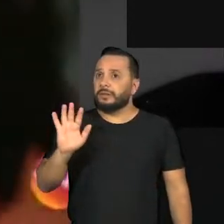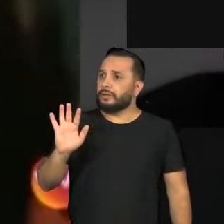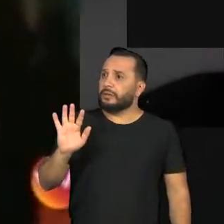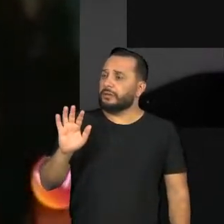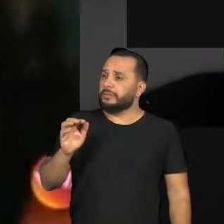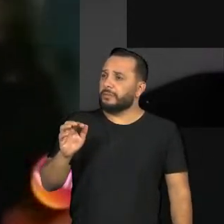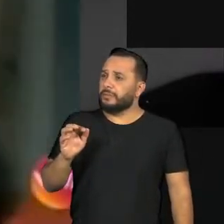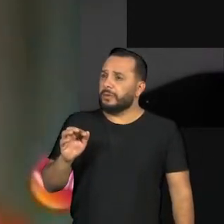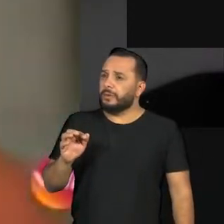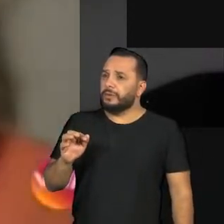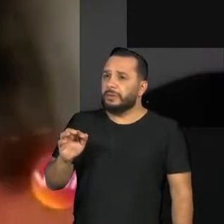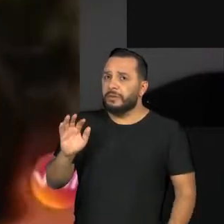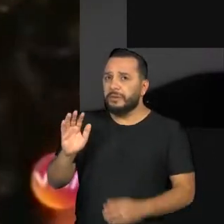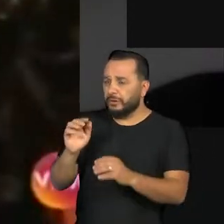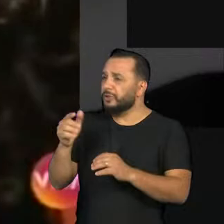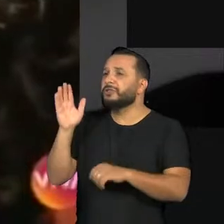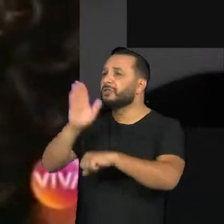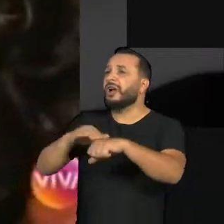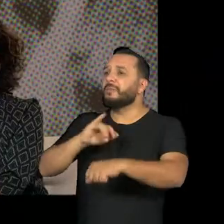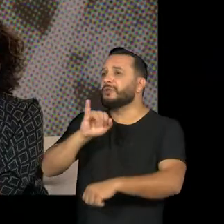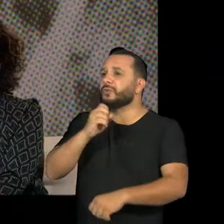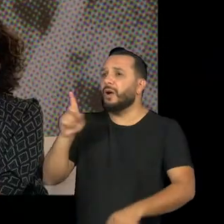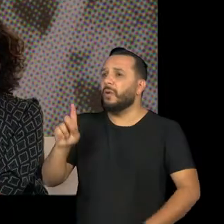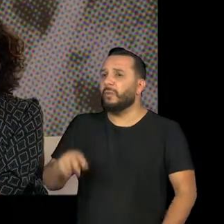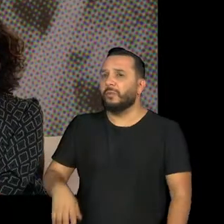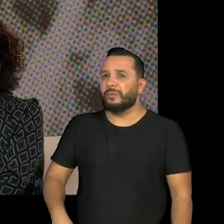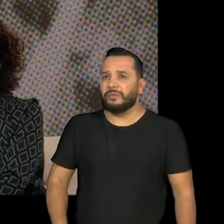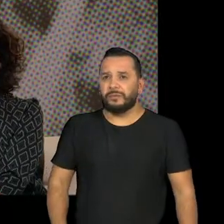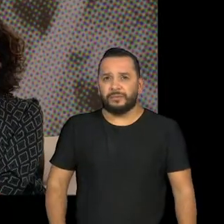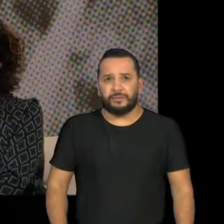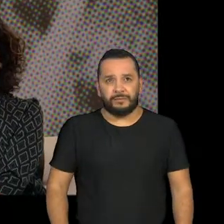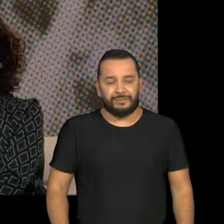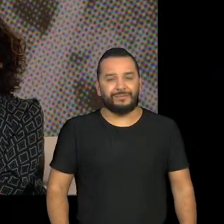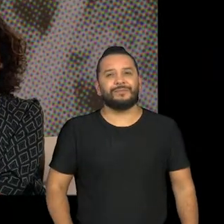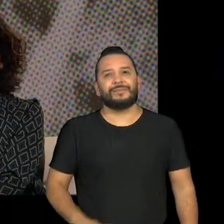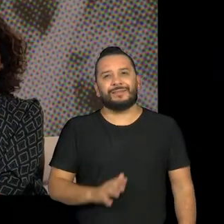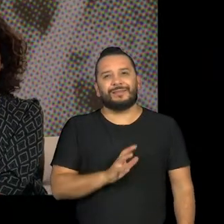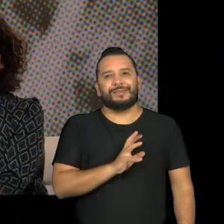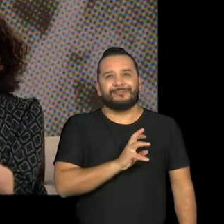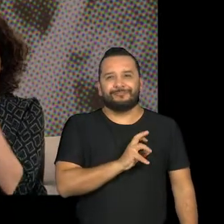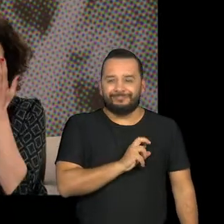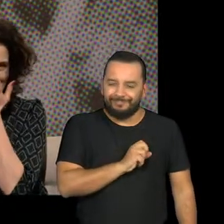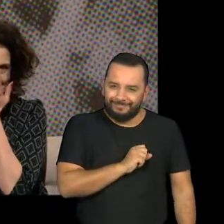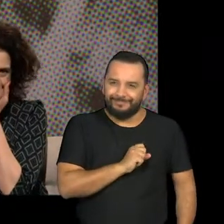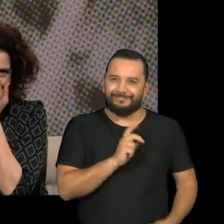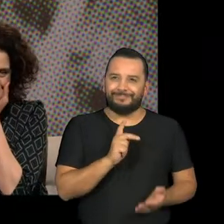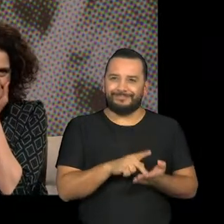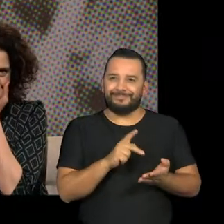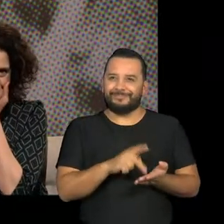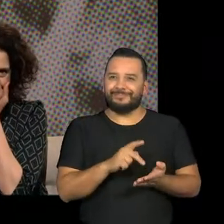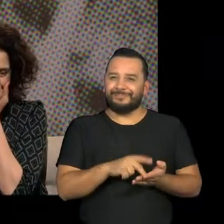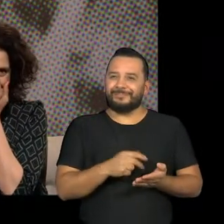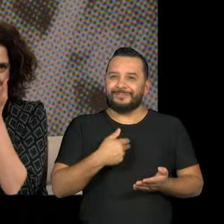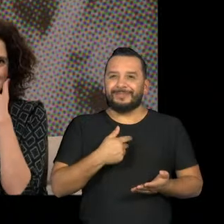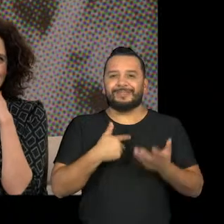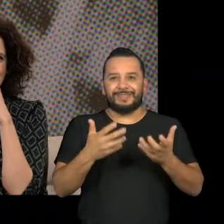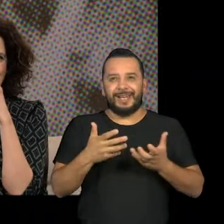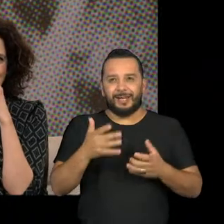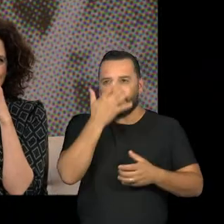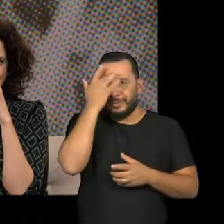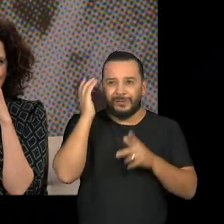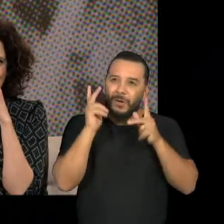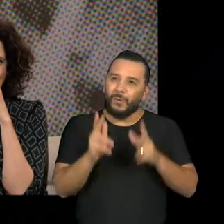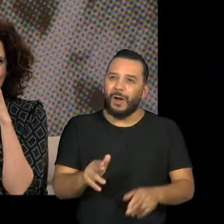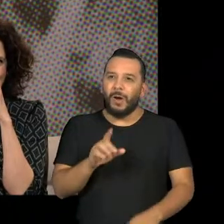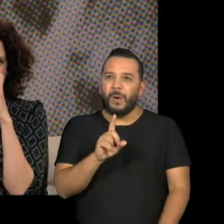Raquel, chama o João, chama. É uma querida, e que venham muitas Denises. É